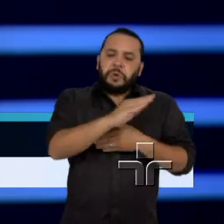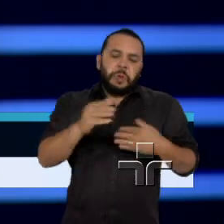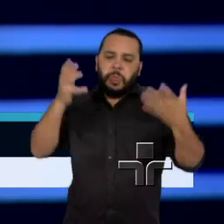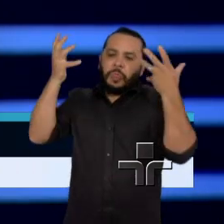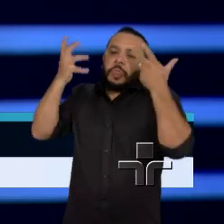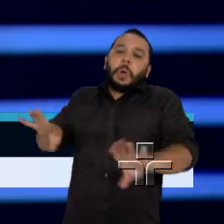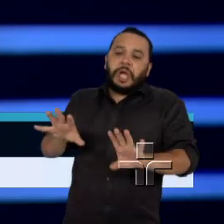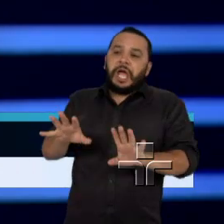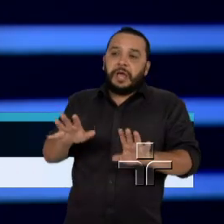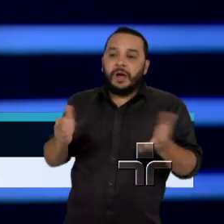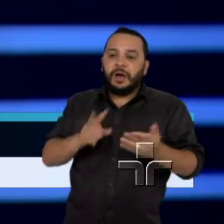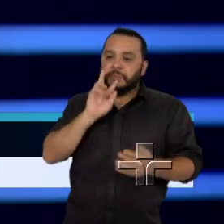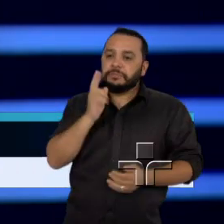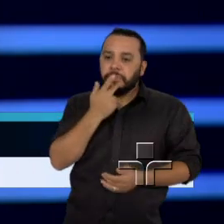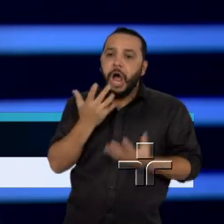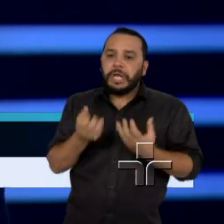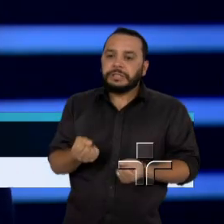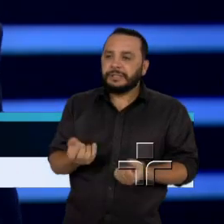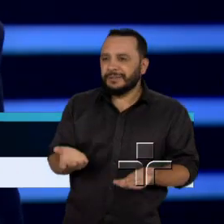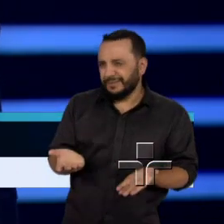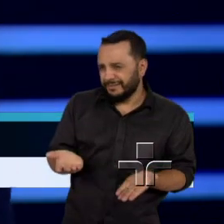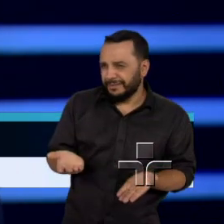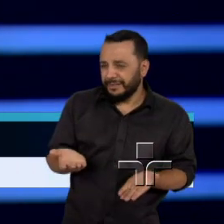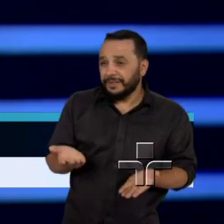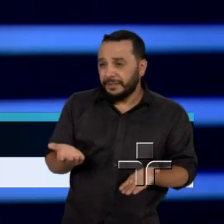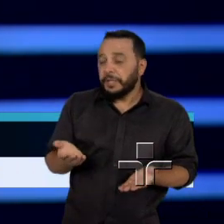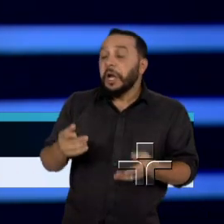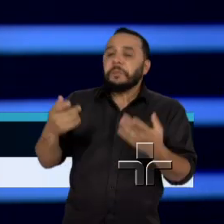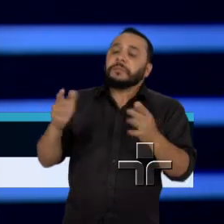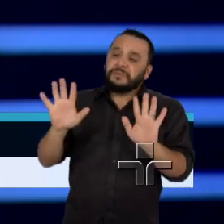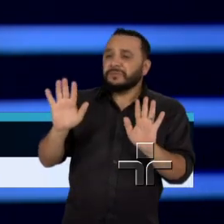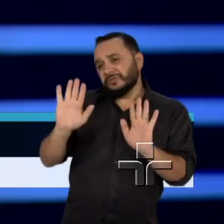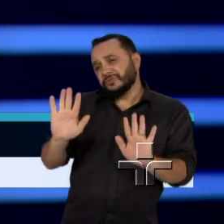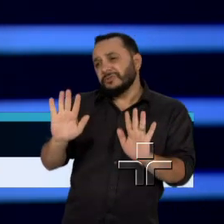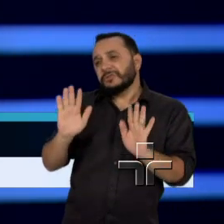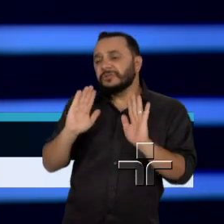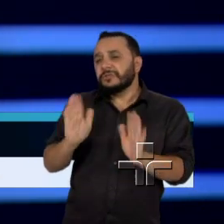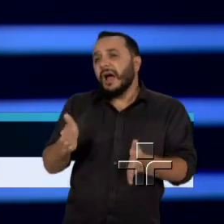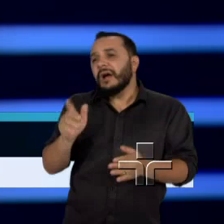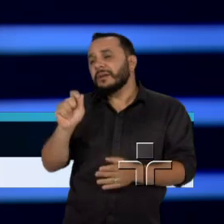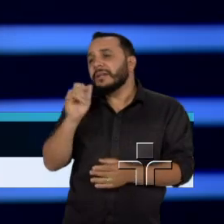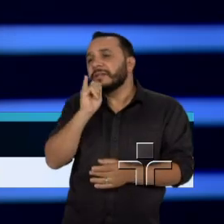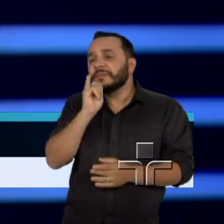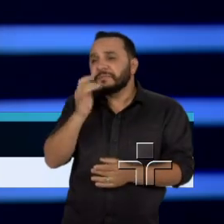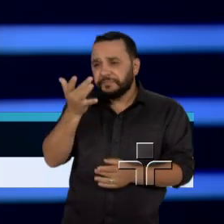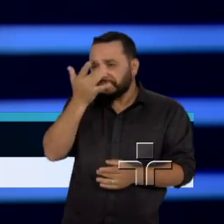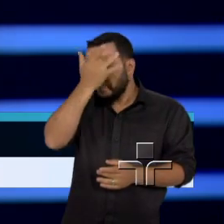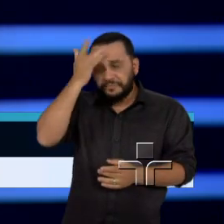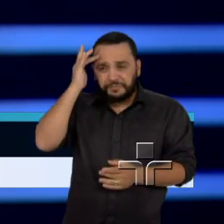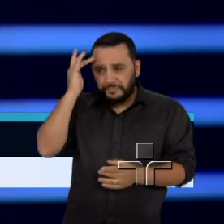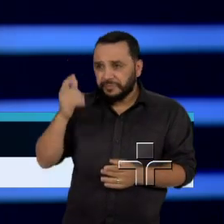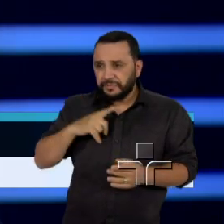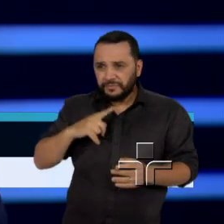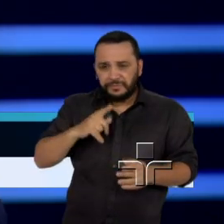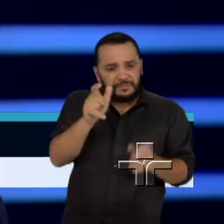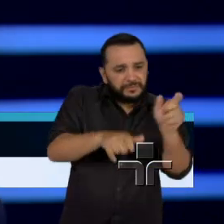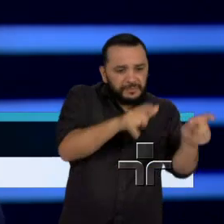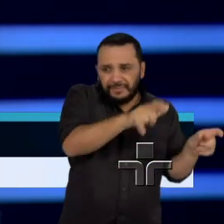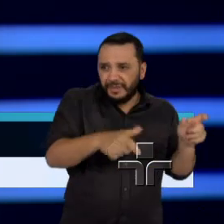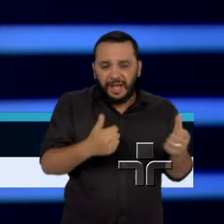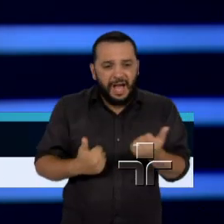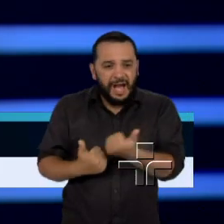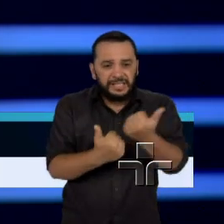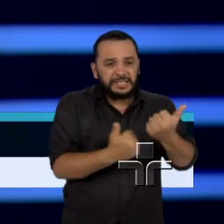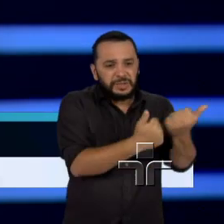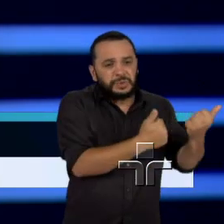certa repreensão, né? E aí ele recolhe ou chama pessoas ao entorno dele, assessores, para fazer esse serviço